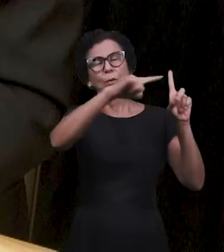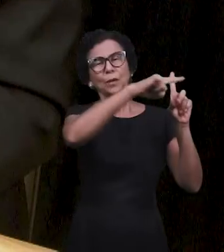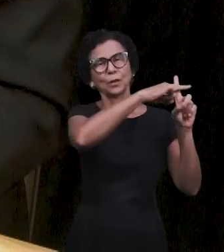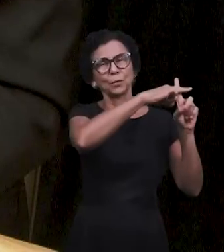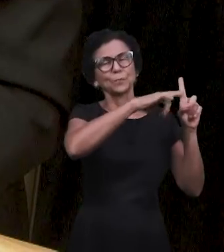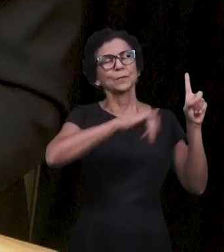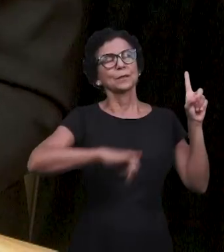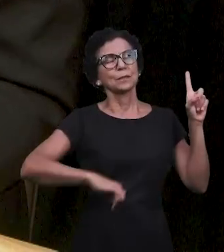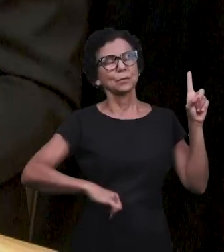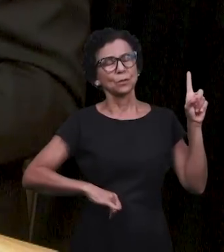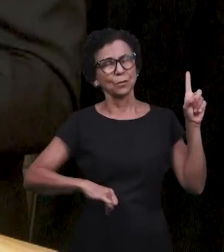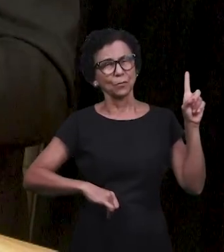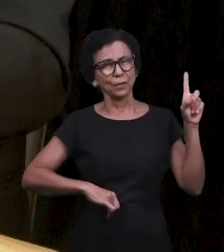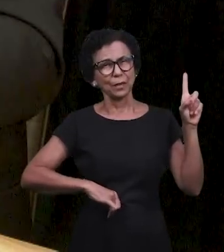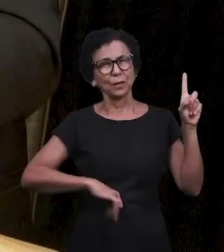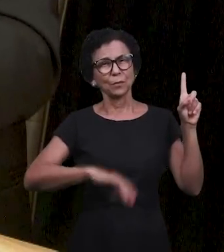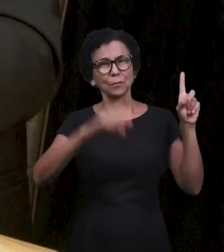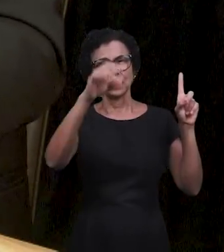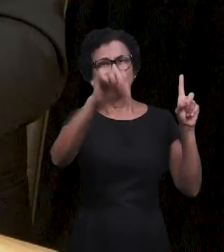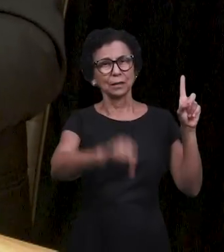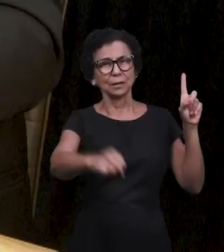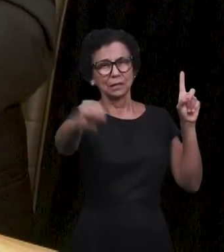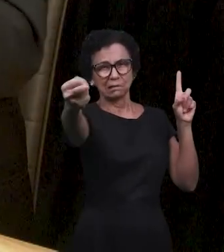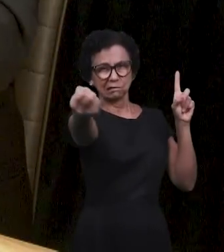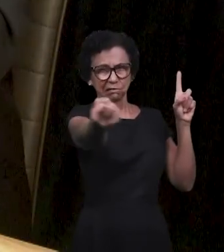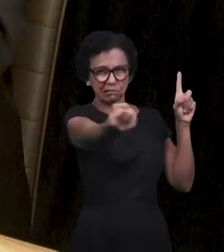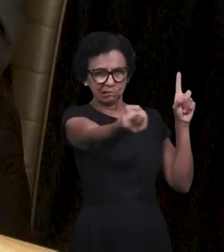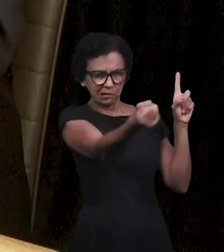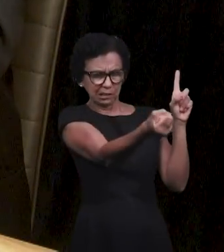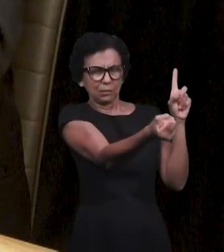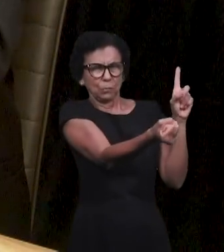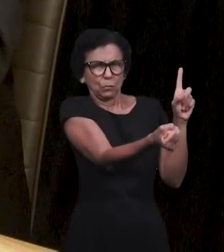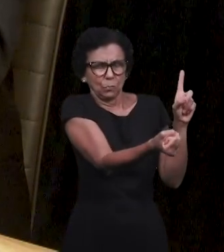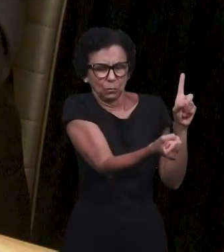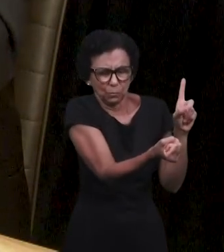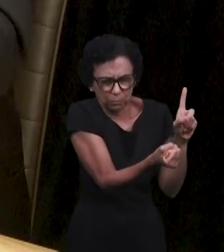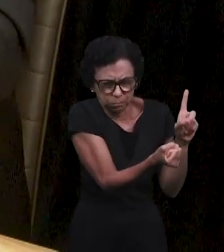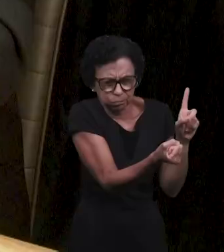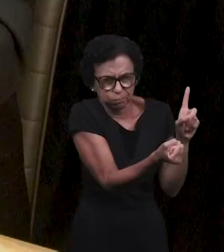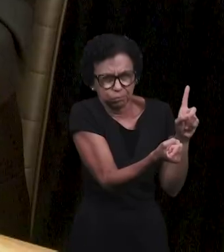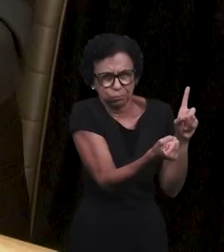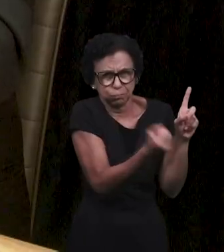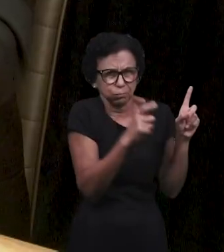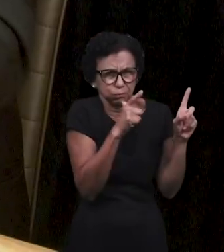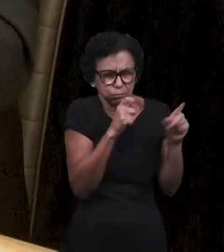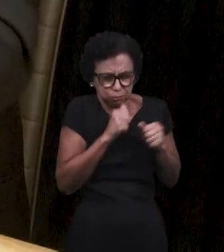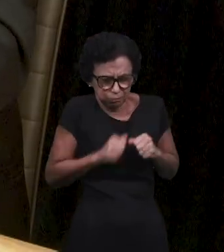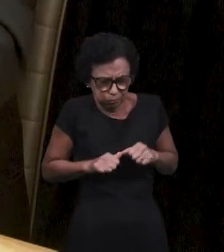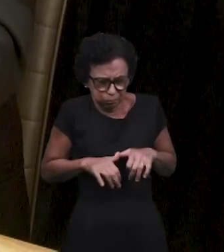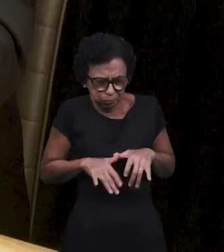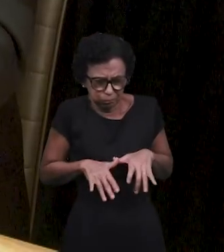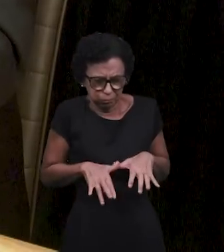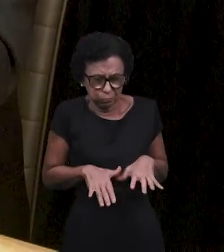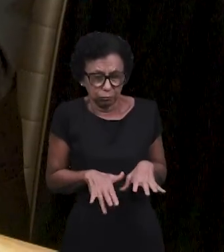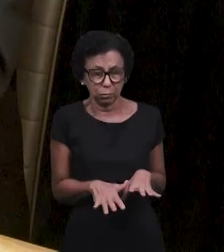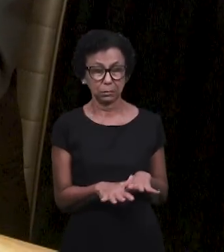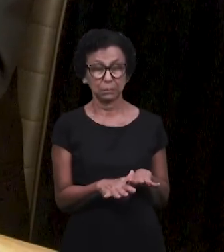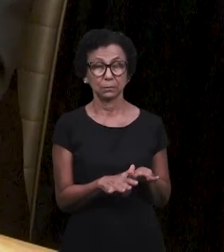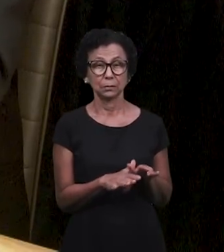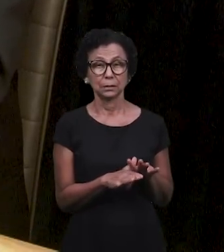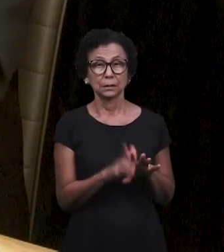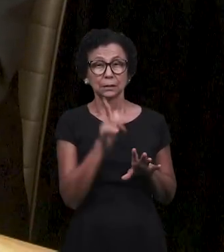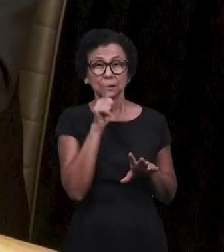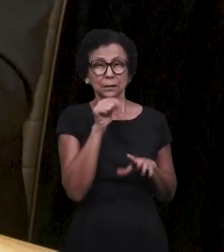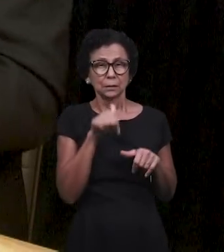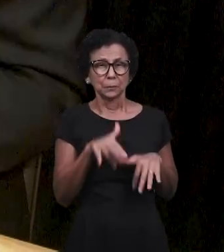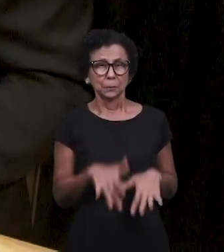ferida. A lança foi cravada no Senhor Jesus e saiu água e sangue. É a resposta